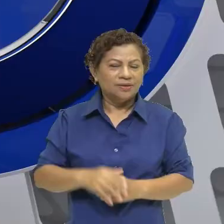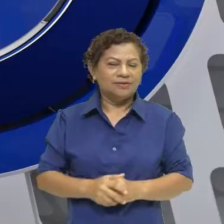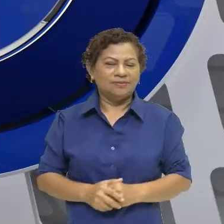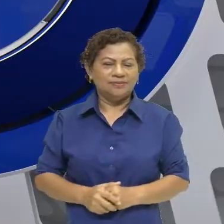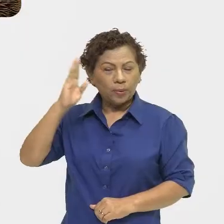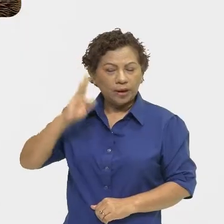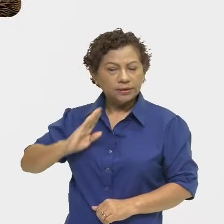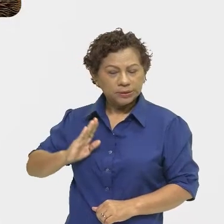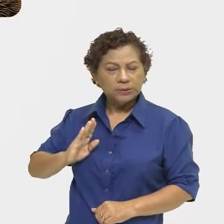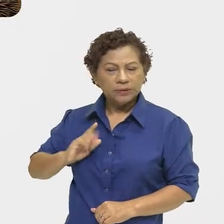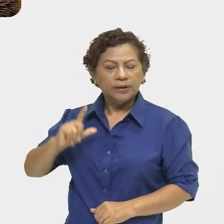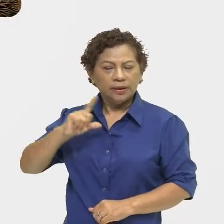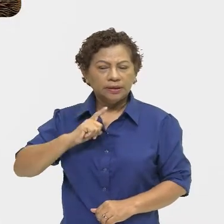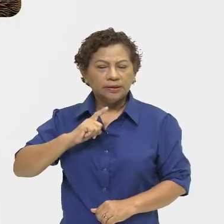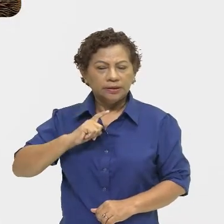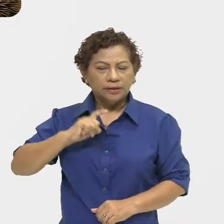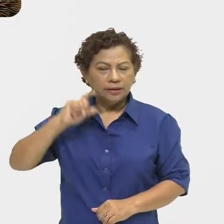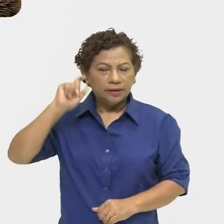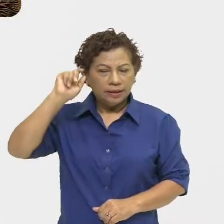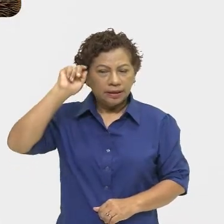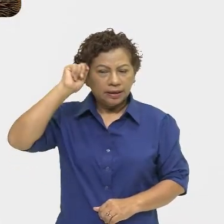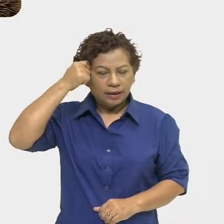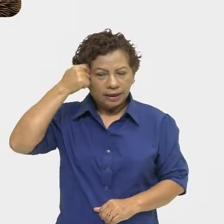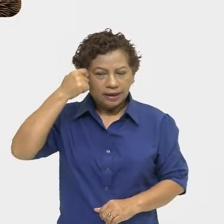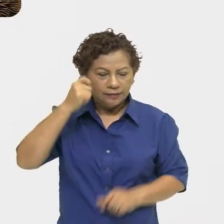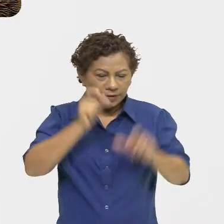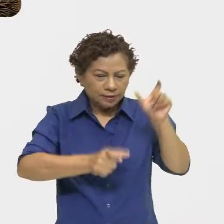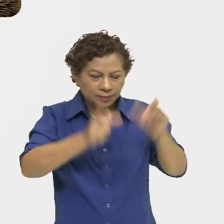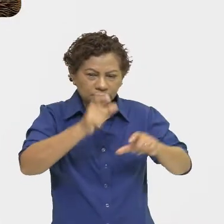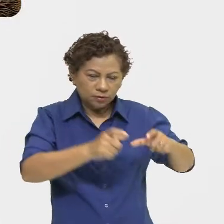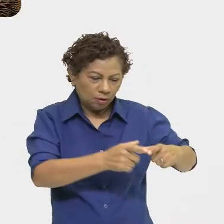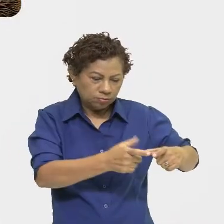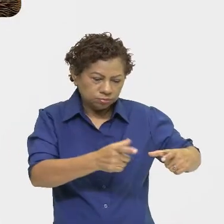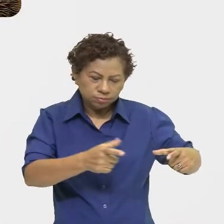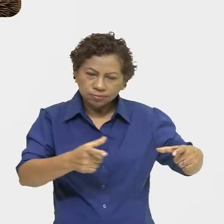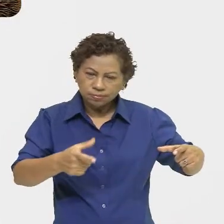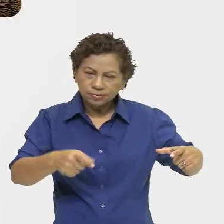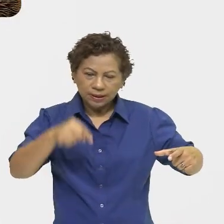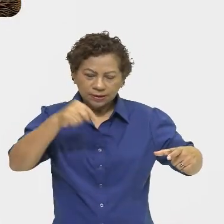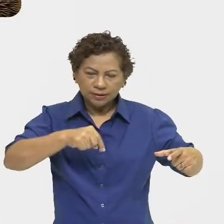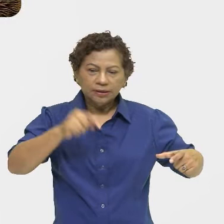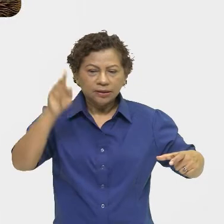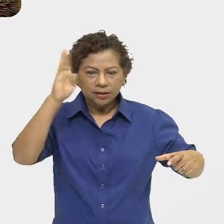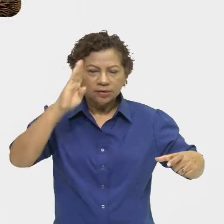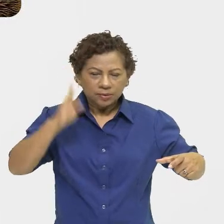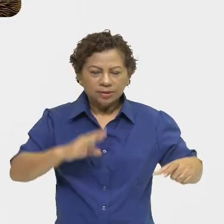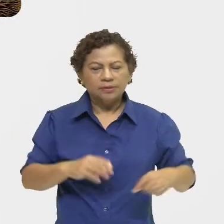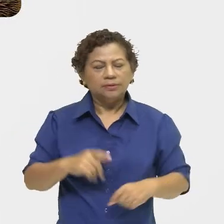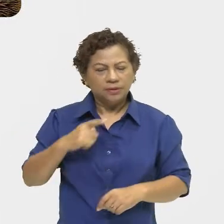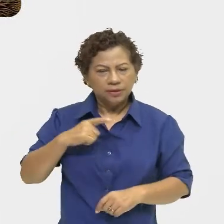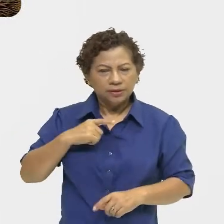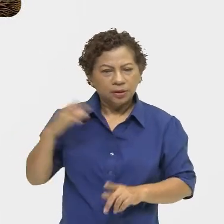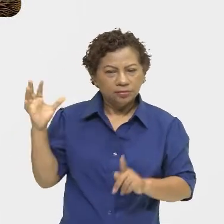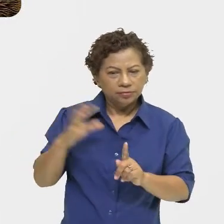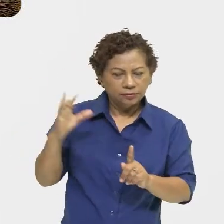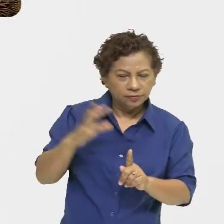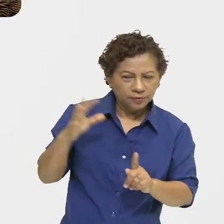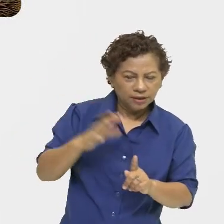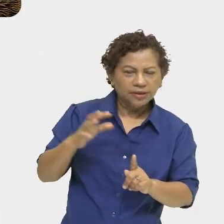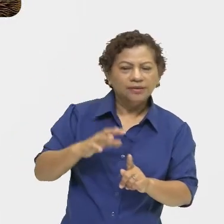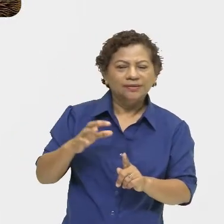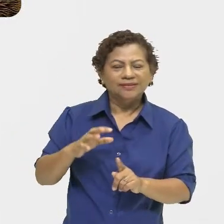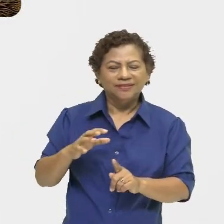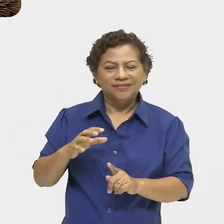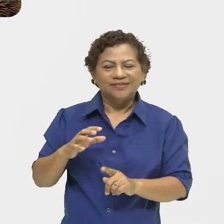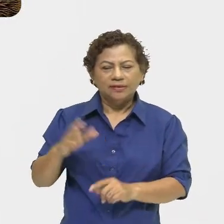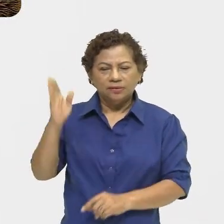africana. Por isso, a cultura desse continente exerce grande influência, principalmente na região nordeste do